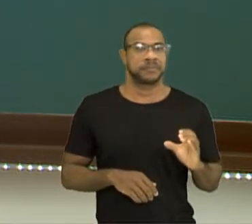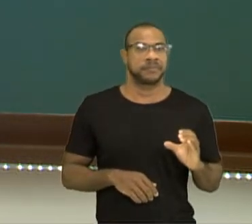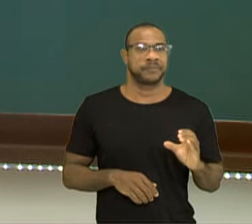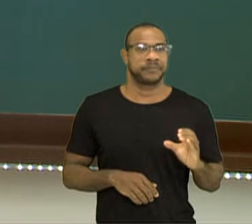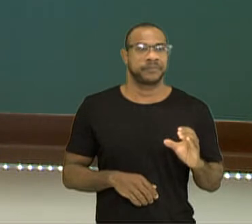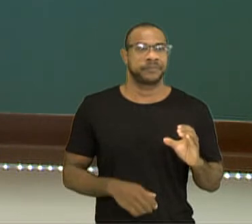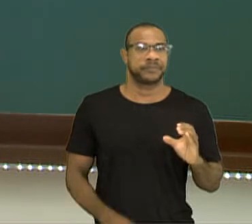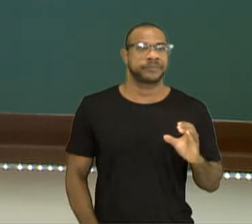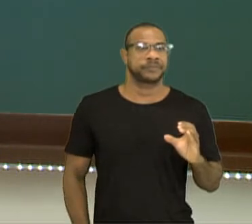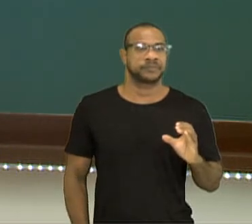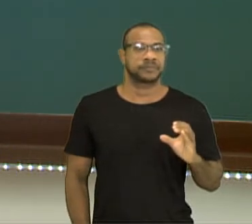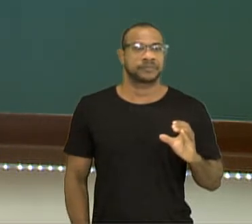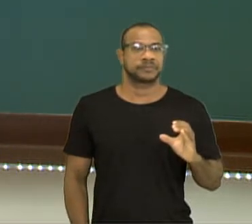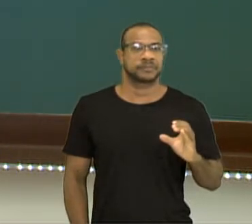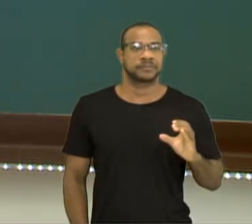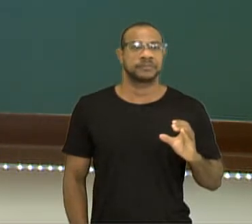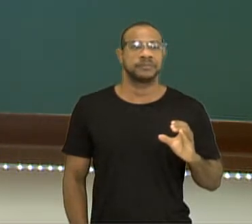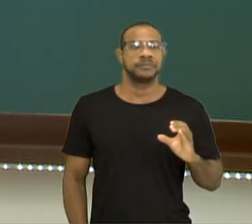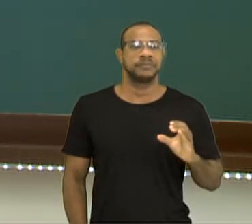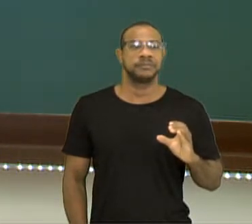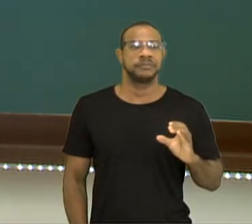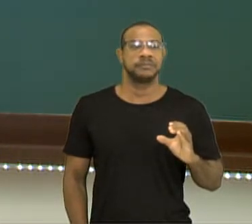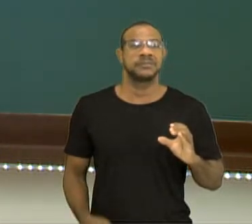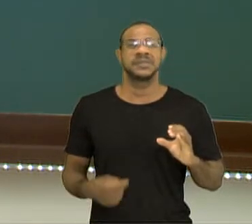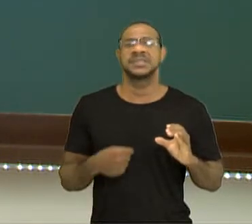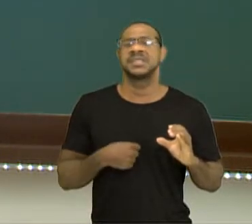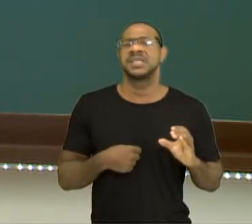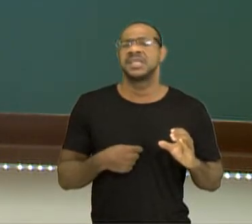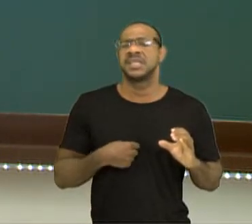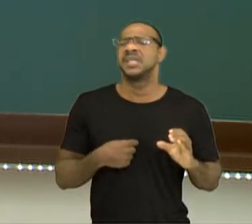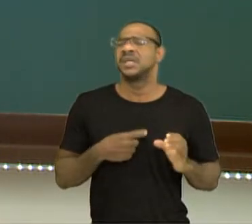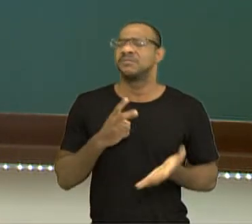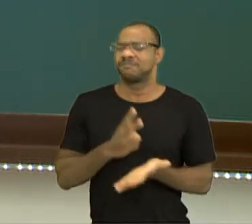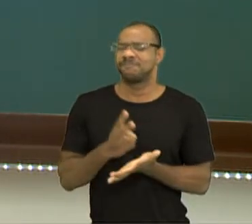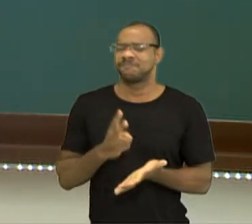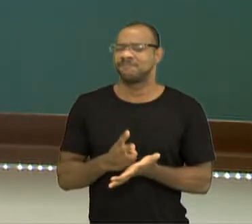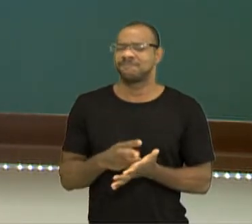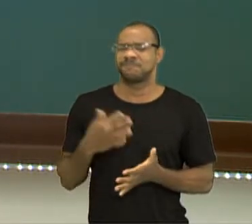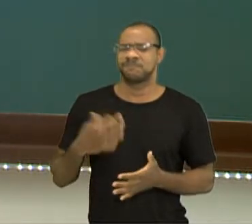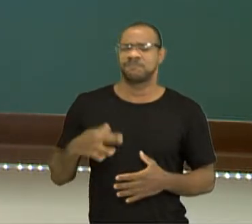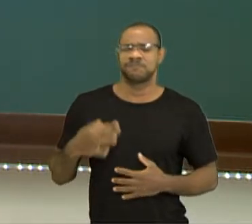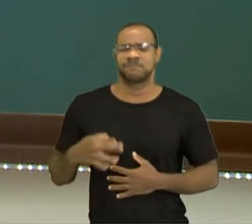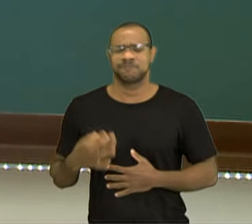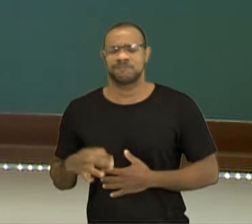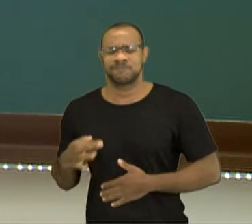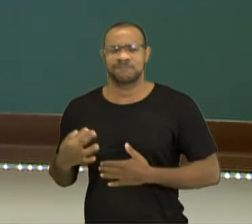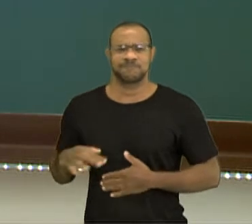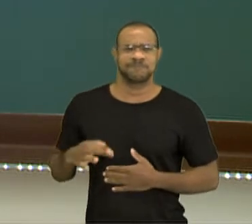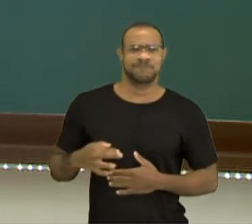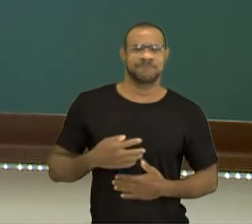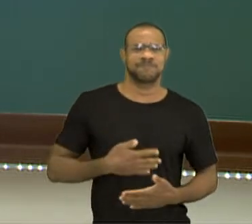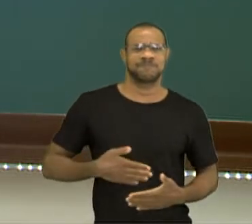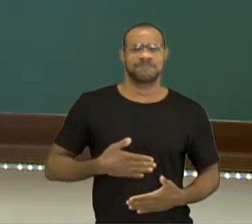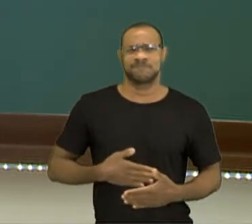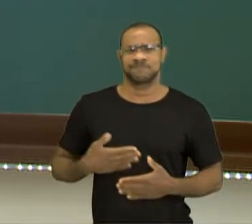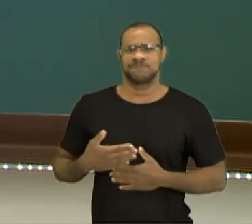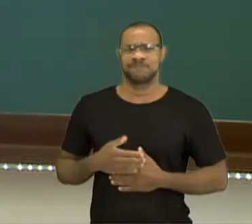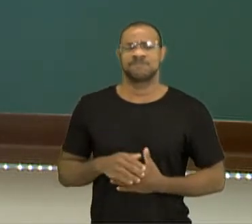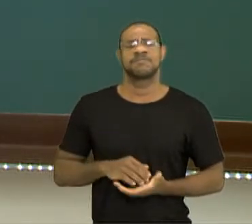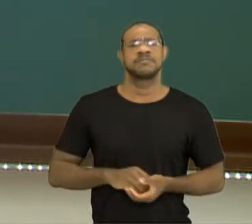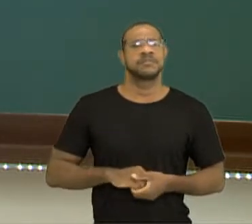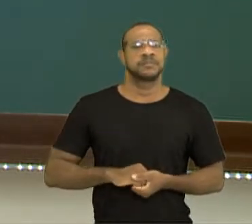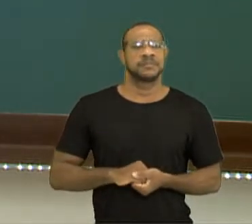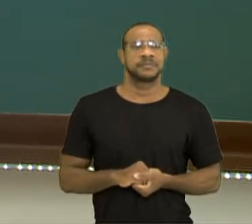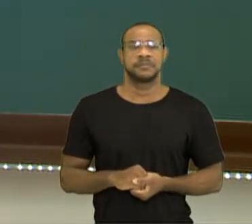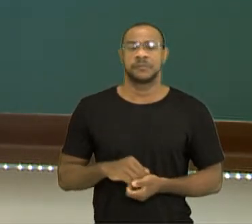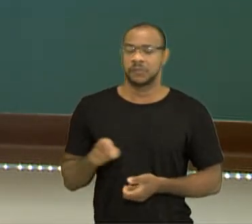I still have a stomachache. Eu ainda estou com dor de estômago. Daí a pessoa fala, you should have taken that painkiller.